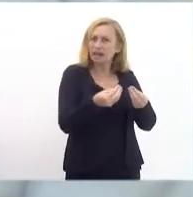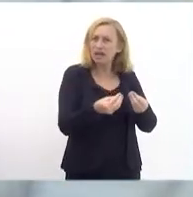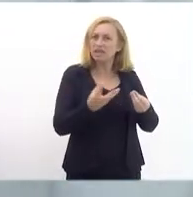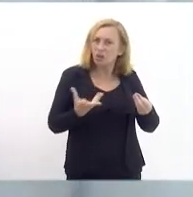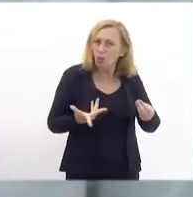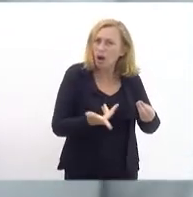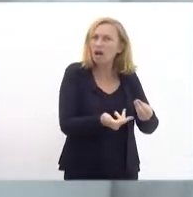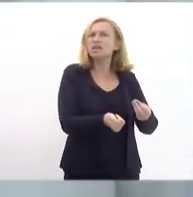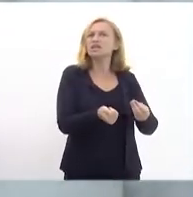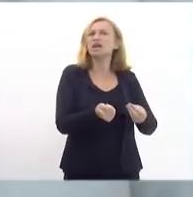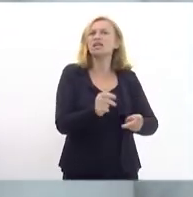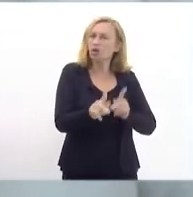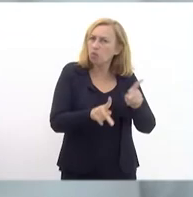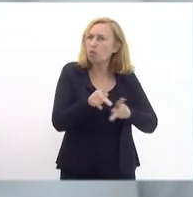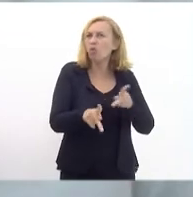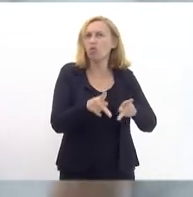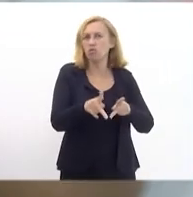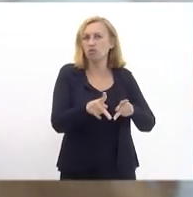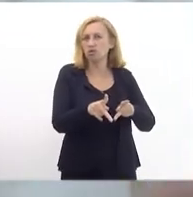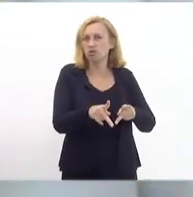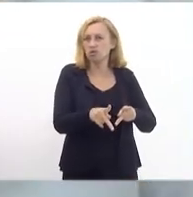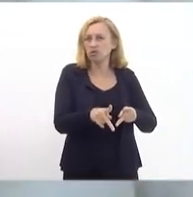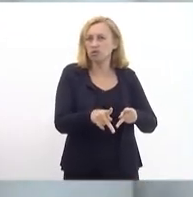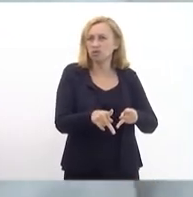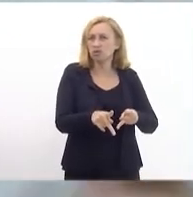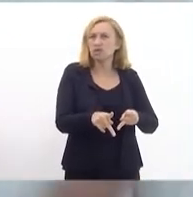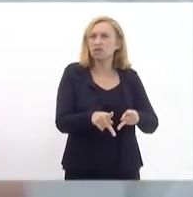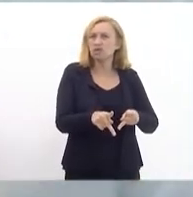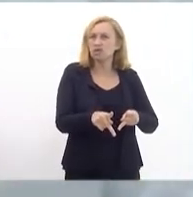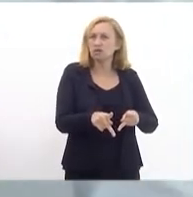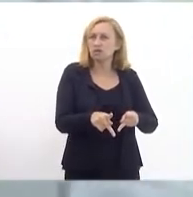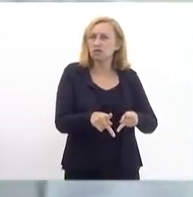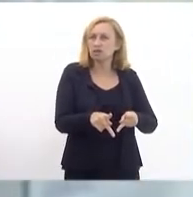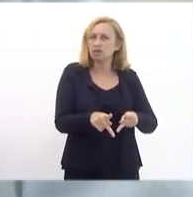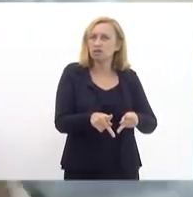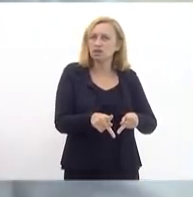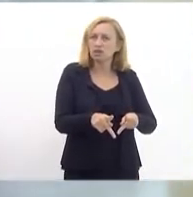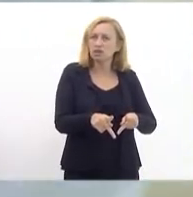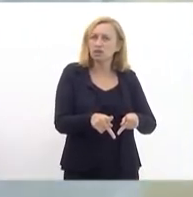que ele adquiriu. Ele pegou uma concessão que era